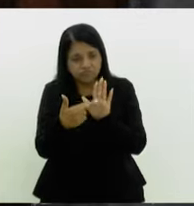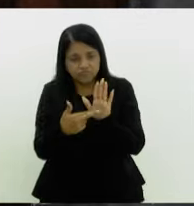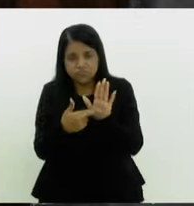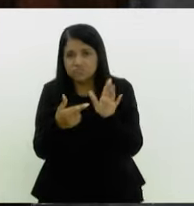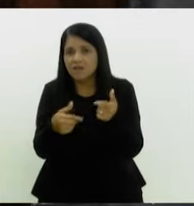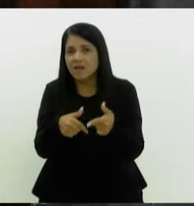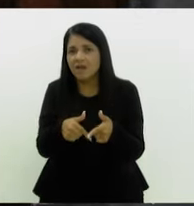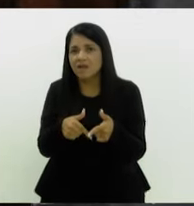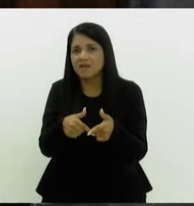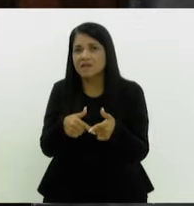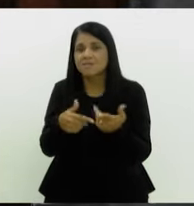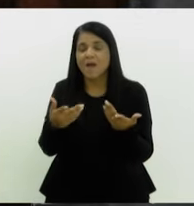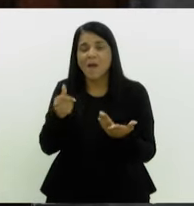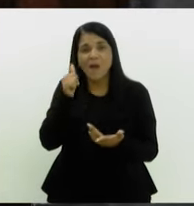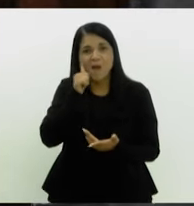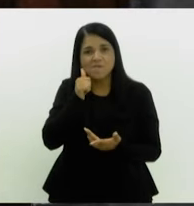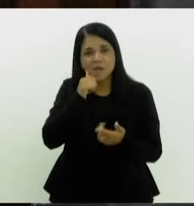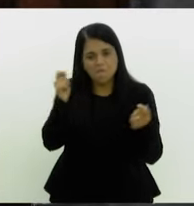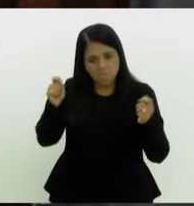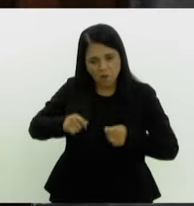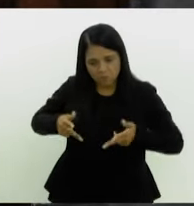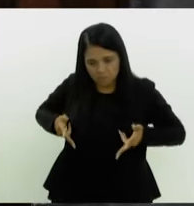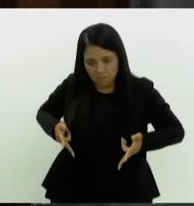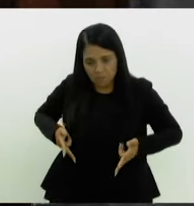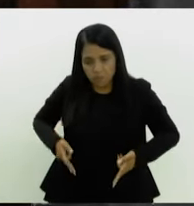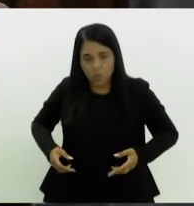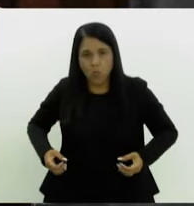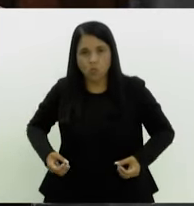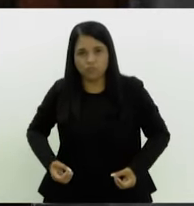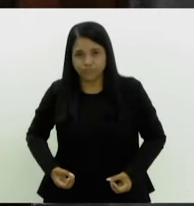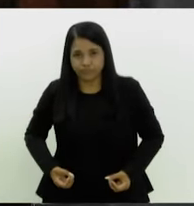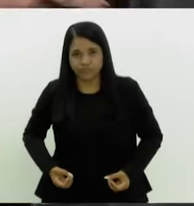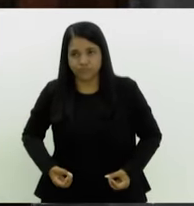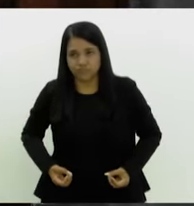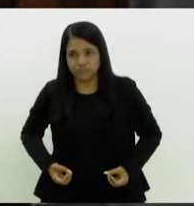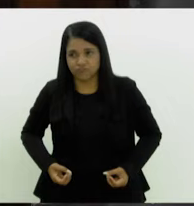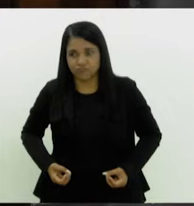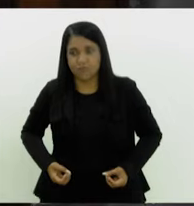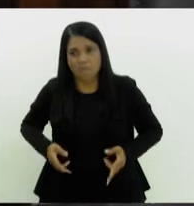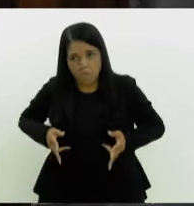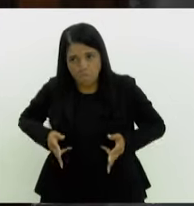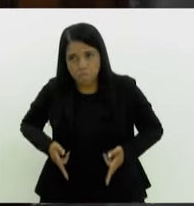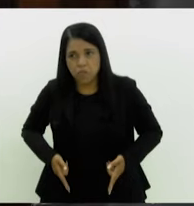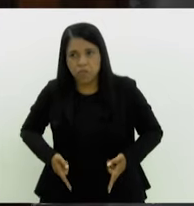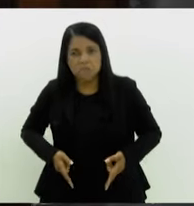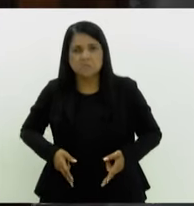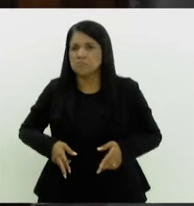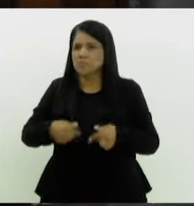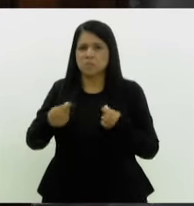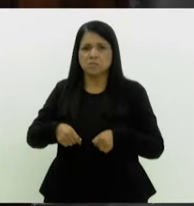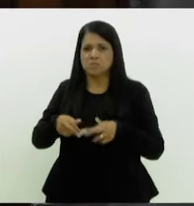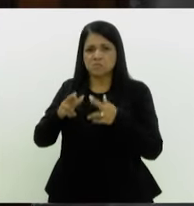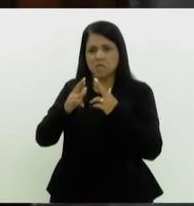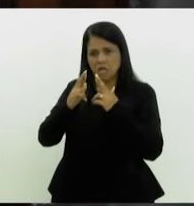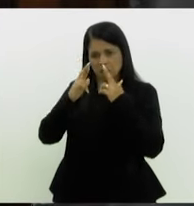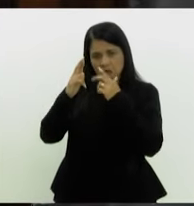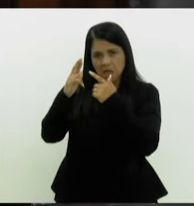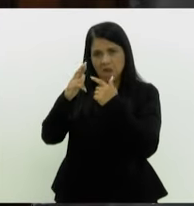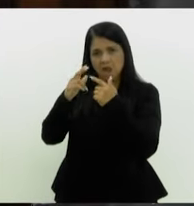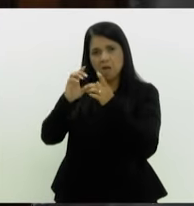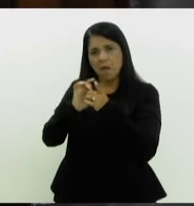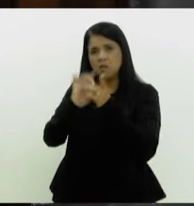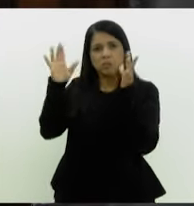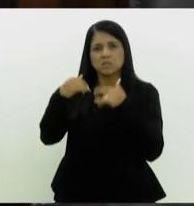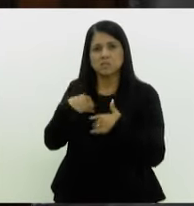ou chegar pela porta da frente ela pode ligar as trompas sem autorização de marido no momento que nasce seu